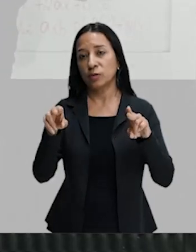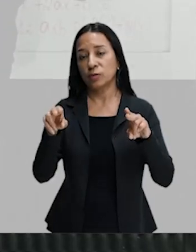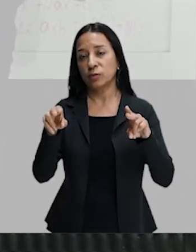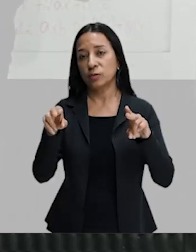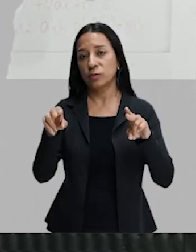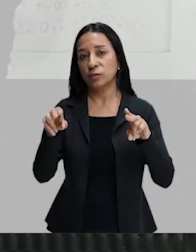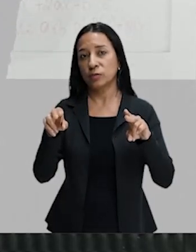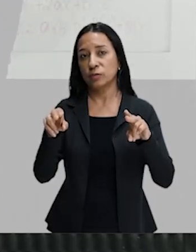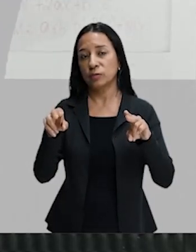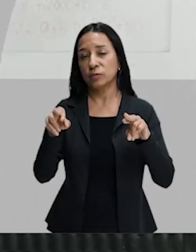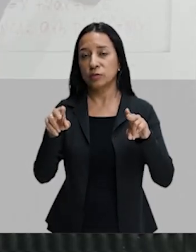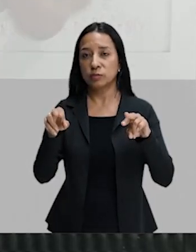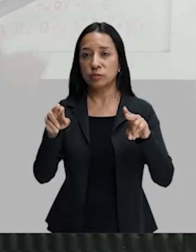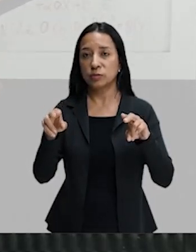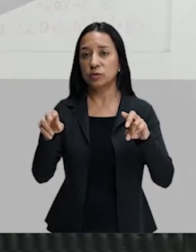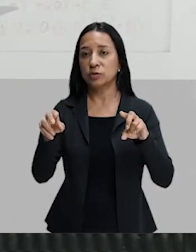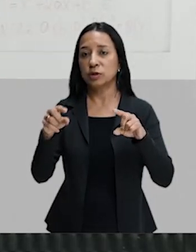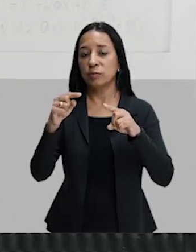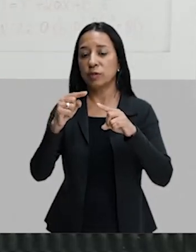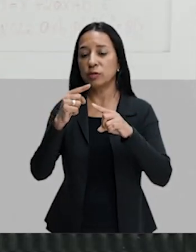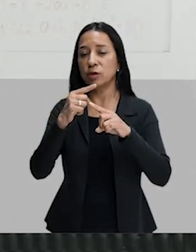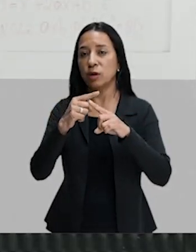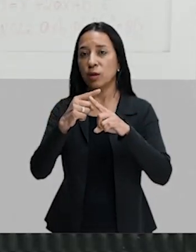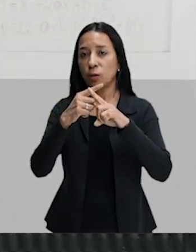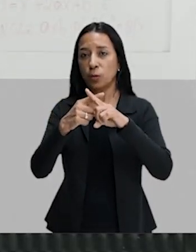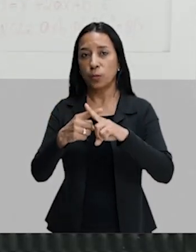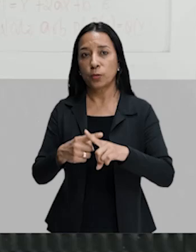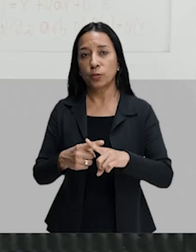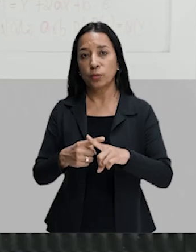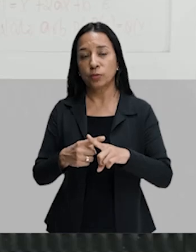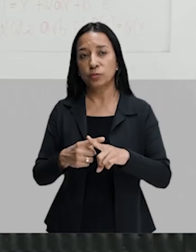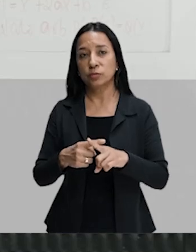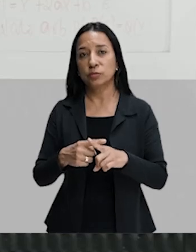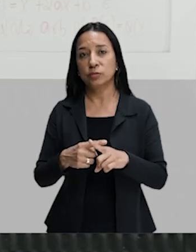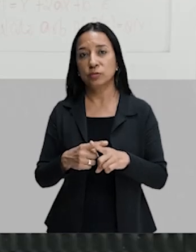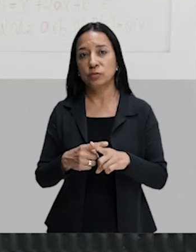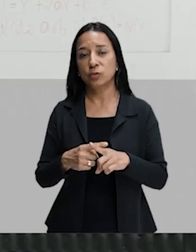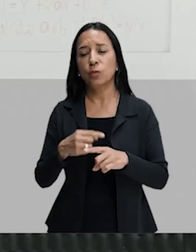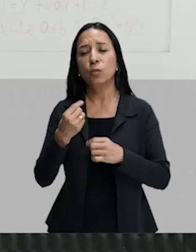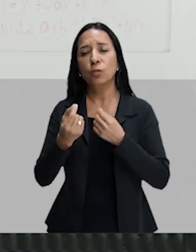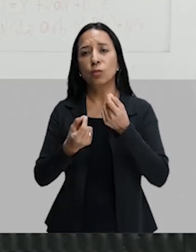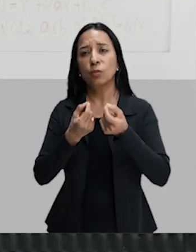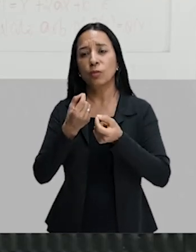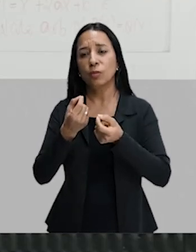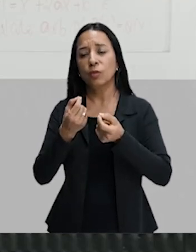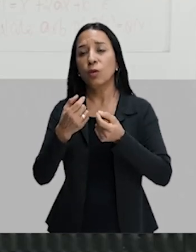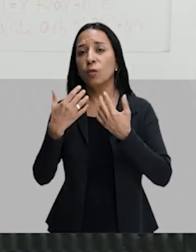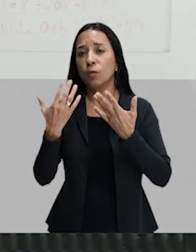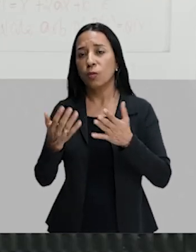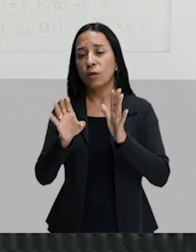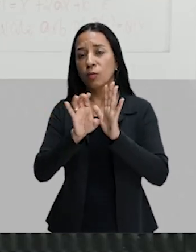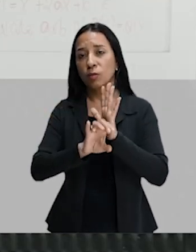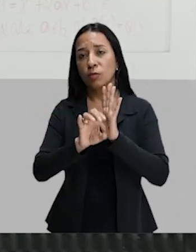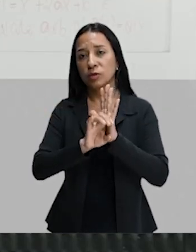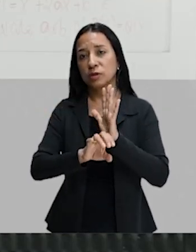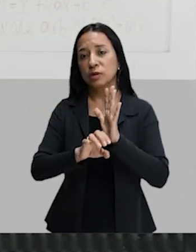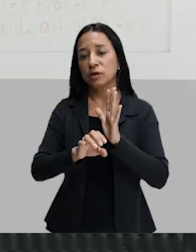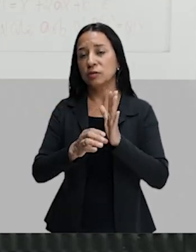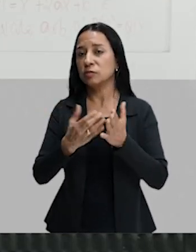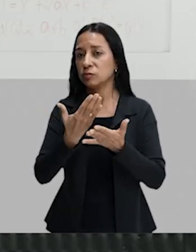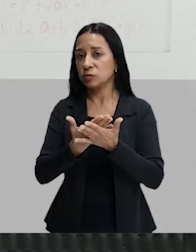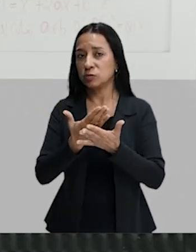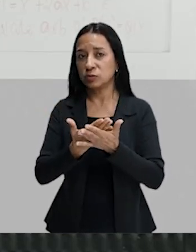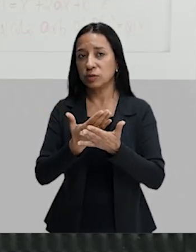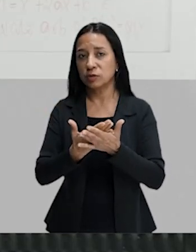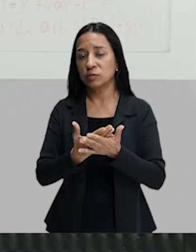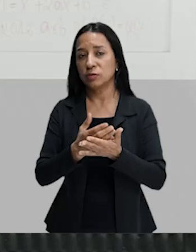nulos, qual é o conceito que a gente acabou de ver? Que os coeficientes têm que ser zero. Ou seja, quem